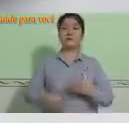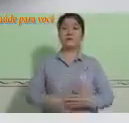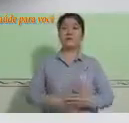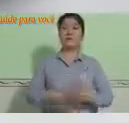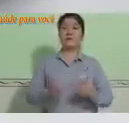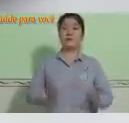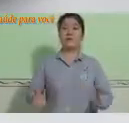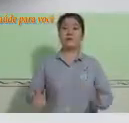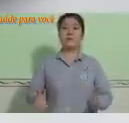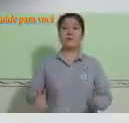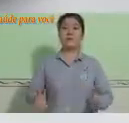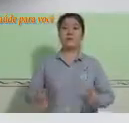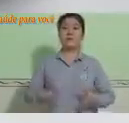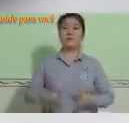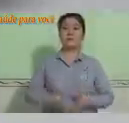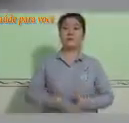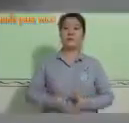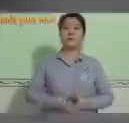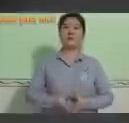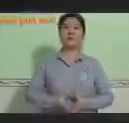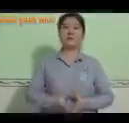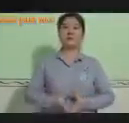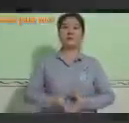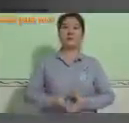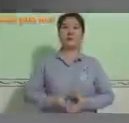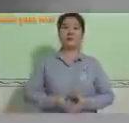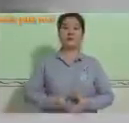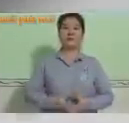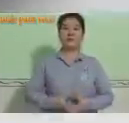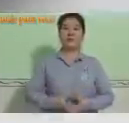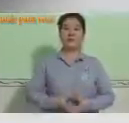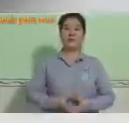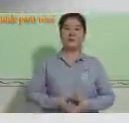quando existe o histórico da paralisia na família.